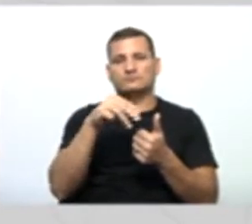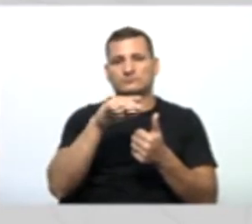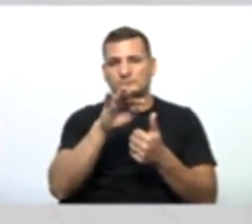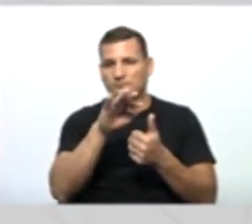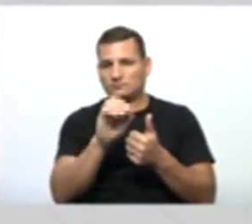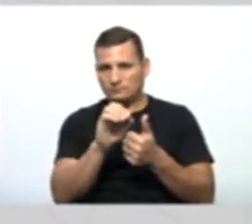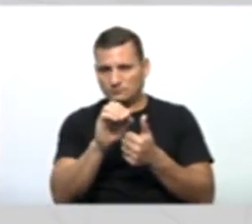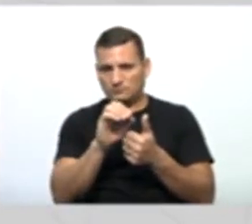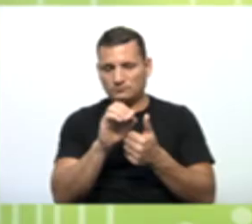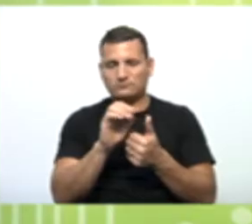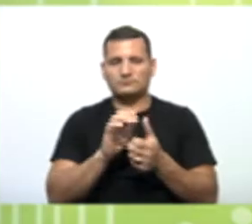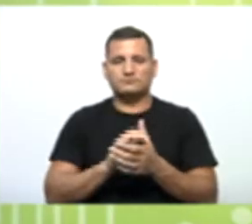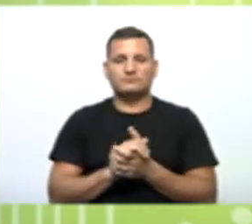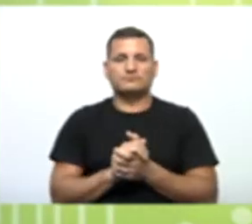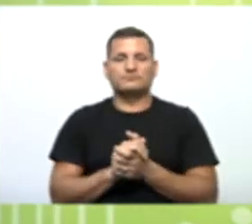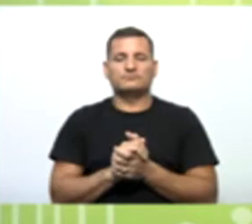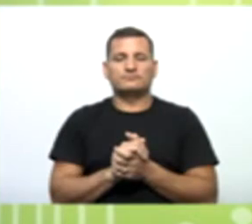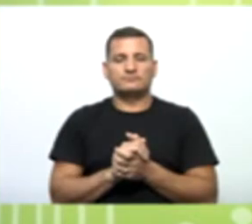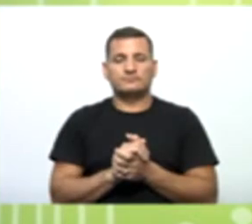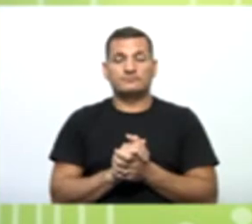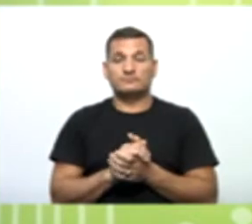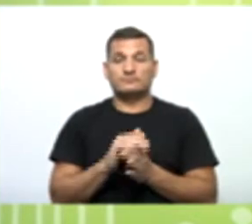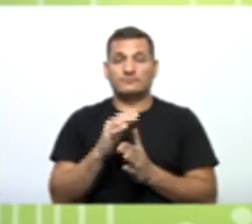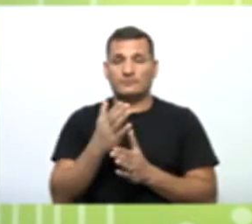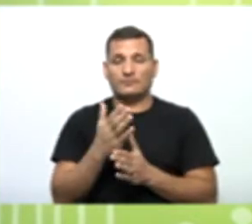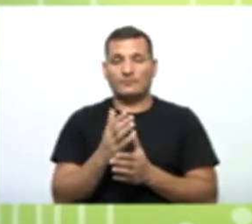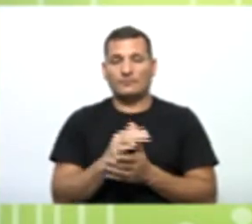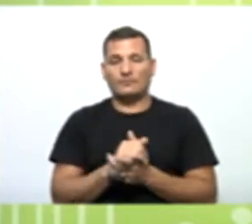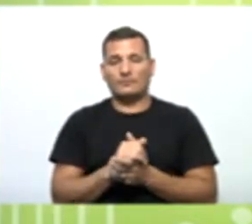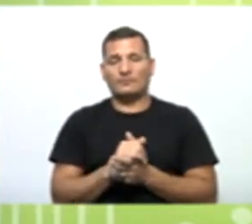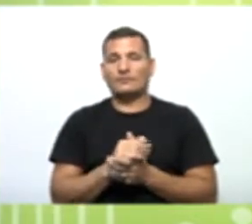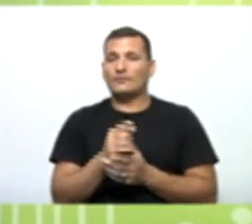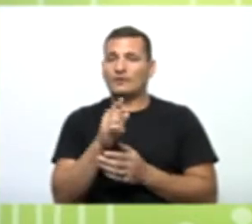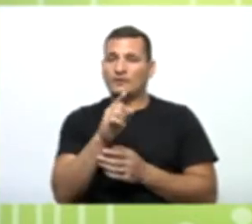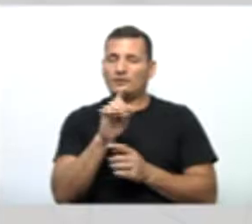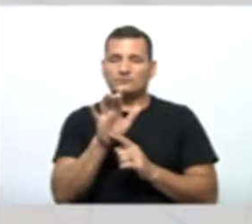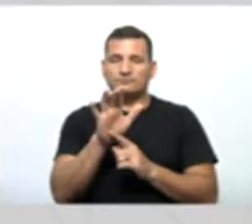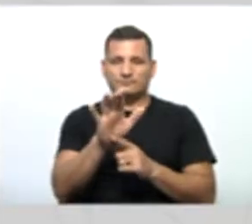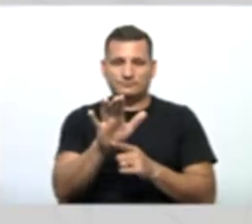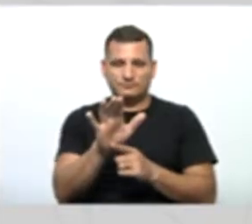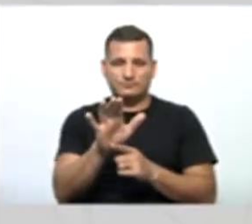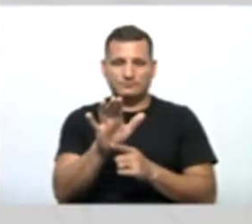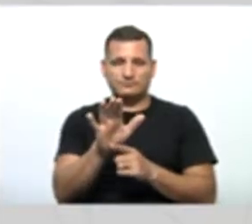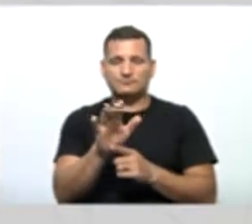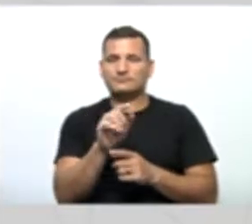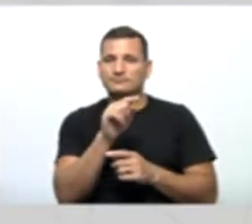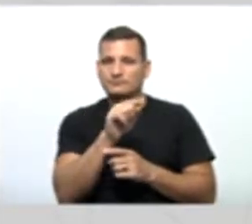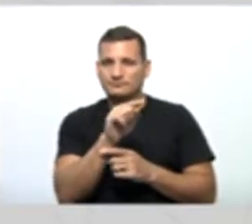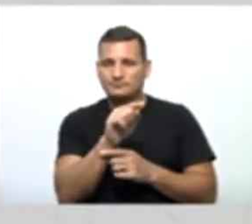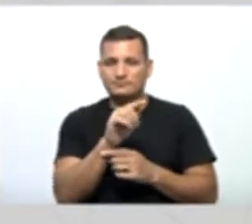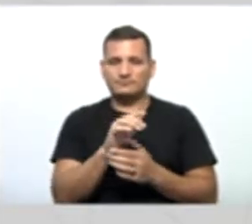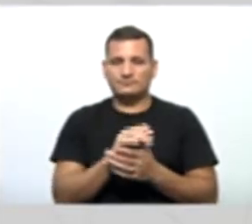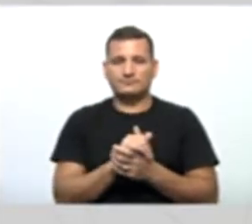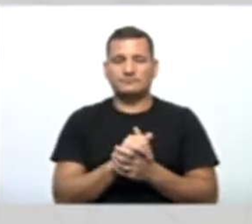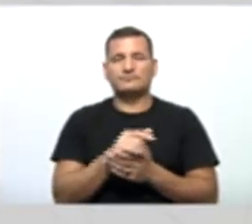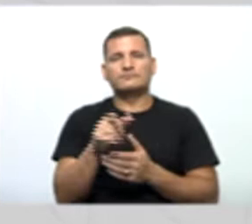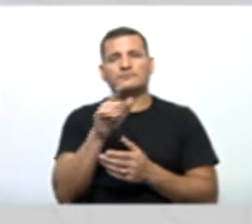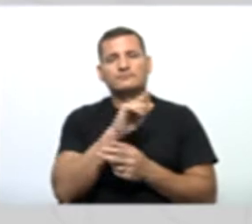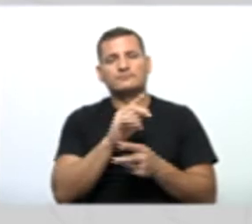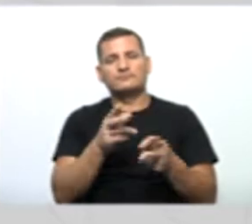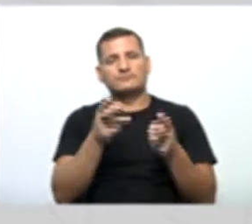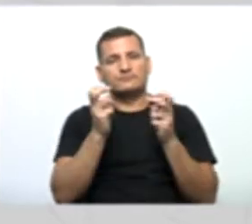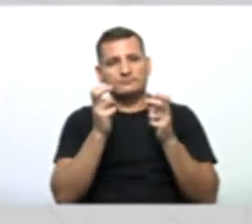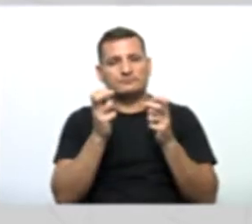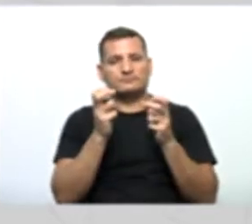ó. Nesse layout que a gente está mostrando para vocês aqui no slide, vocês já vão perceber